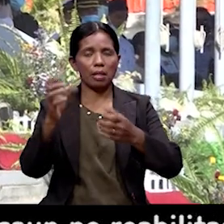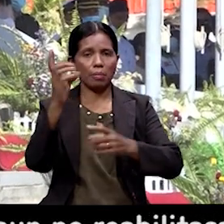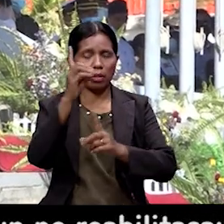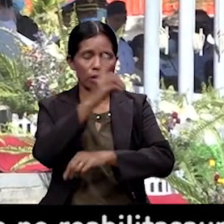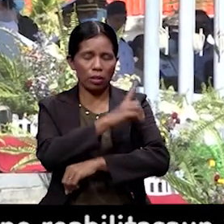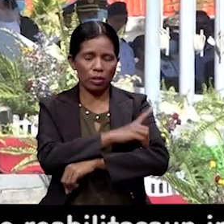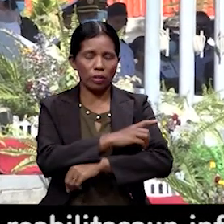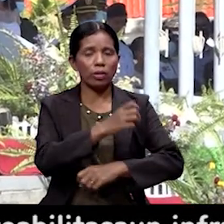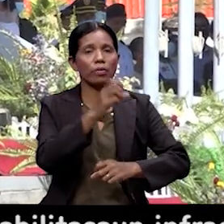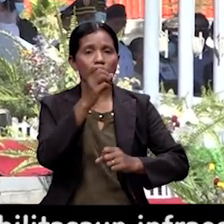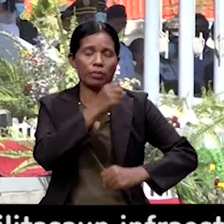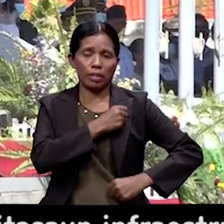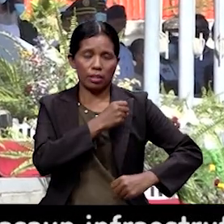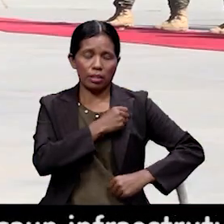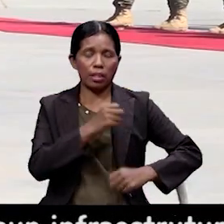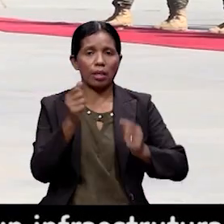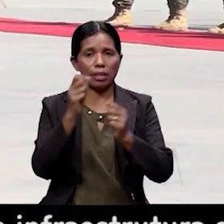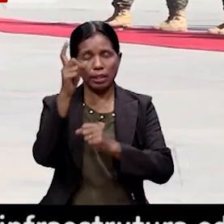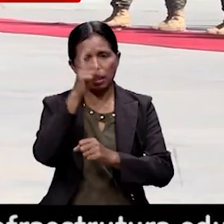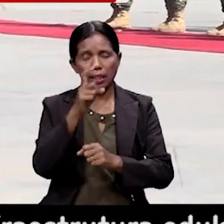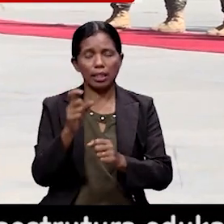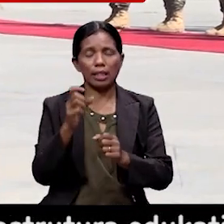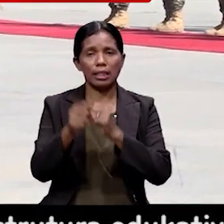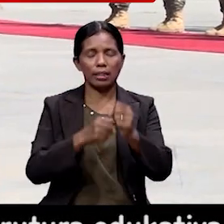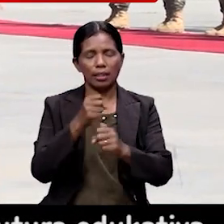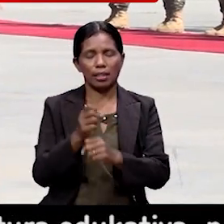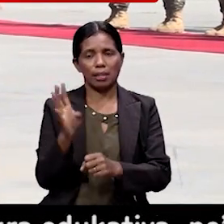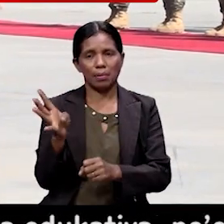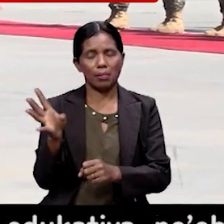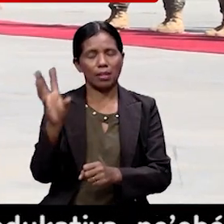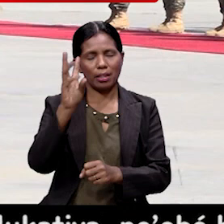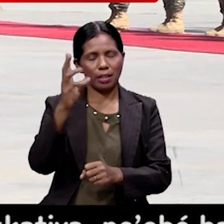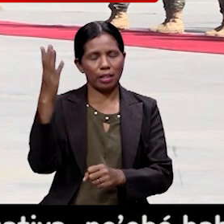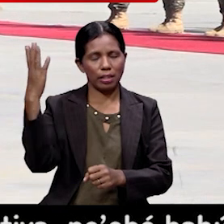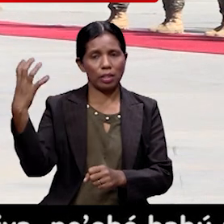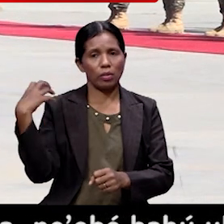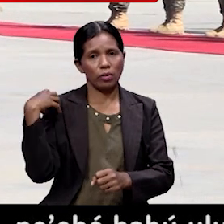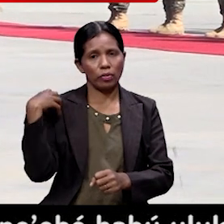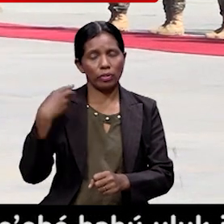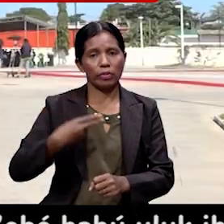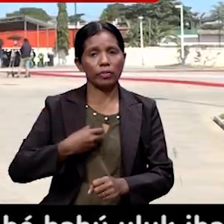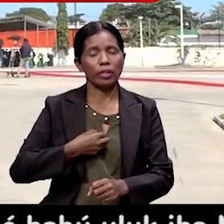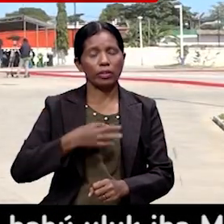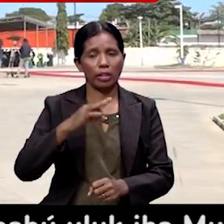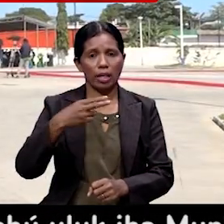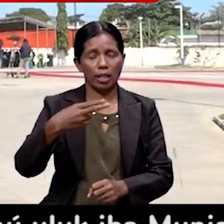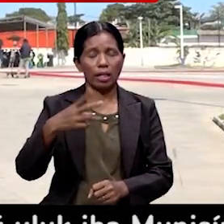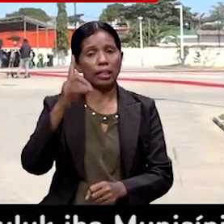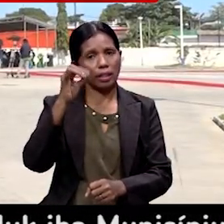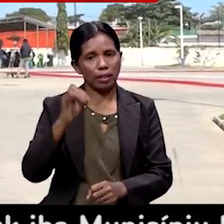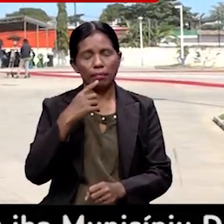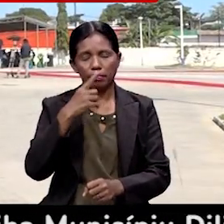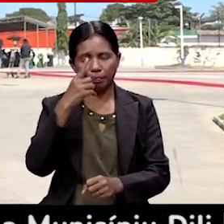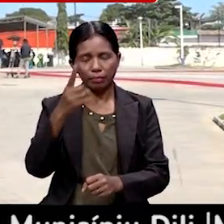Falentil, da Lahat Nulu Resignen ia Quartel General F.F. Detelli, Fatuhada Dili. Tenente General Lereana Timur